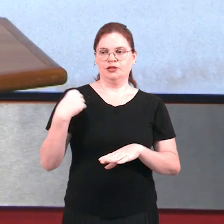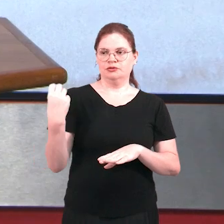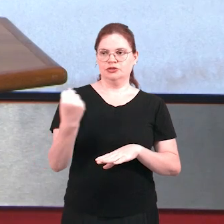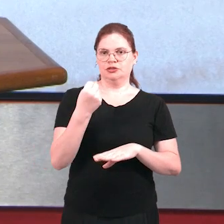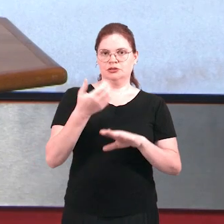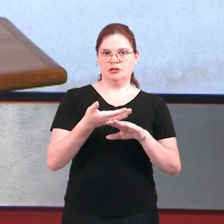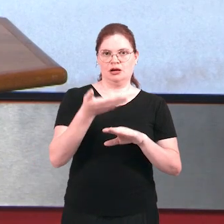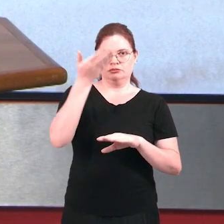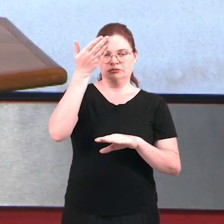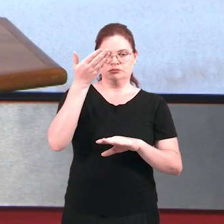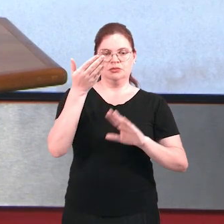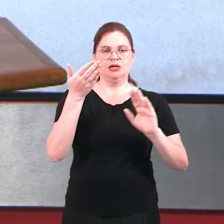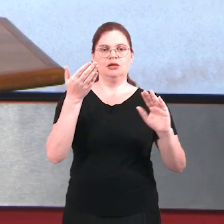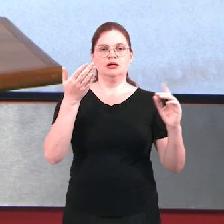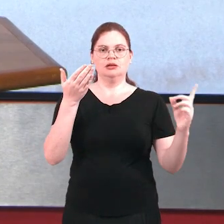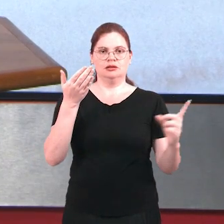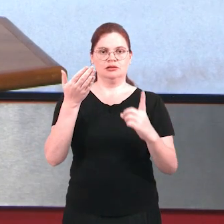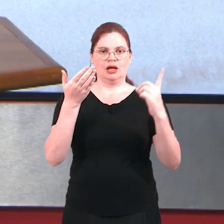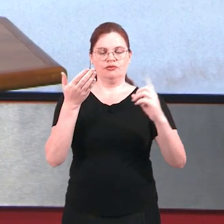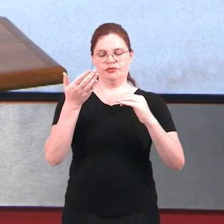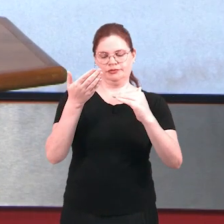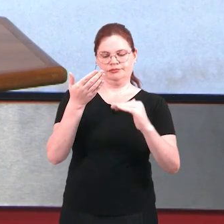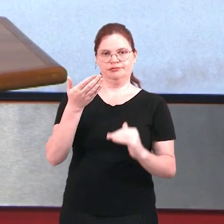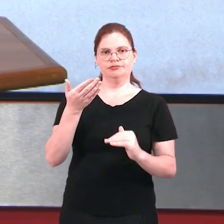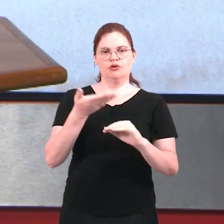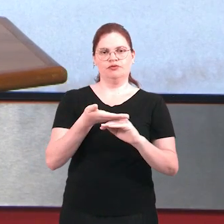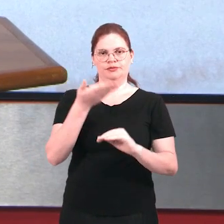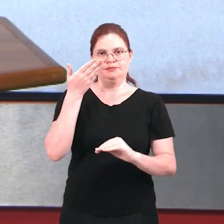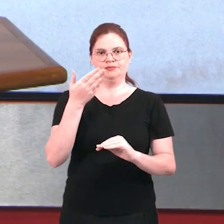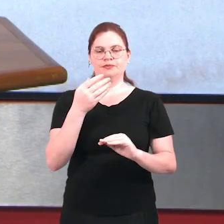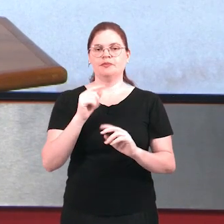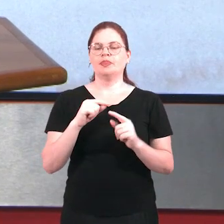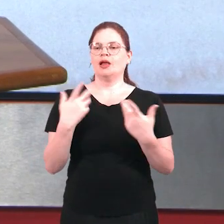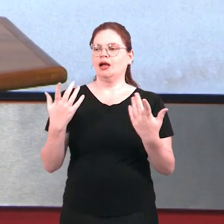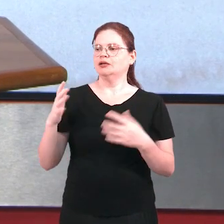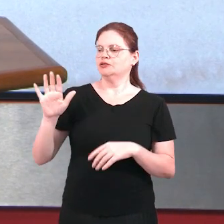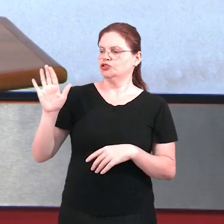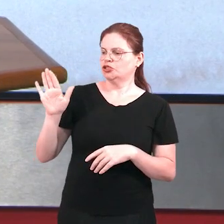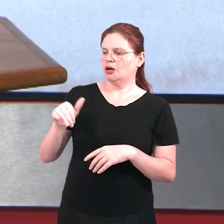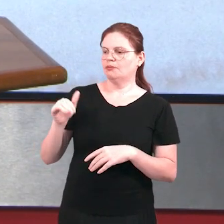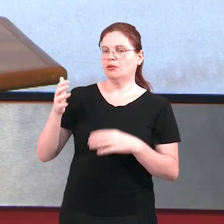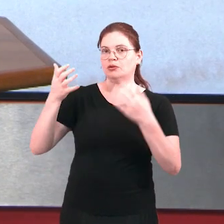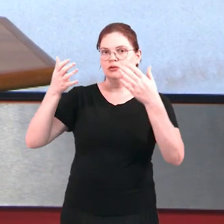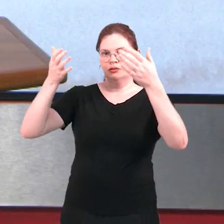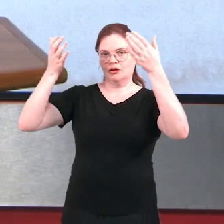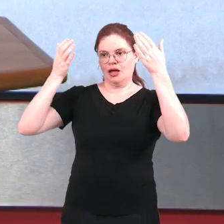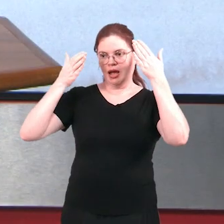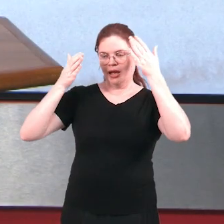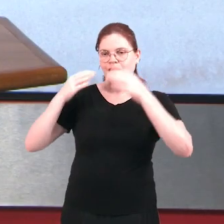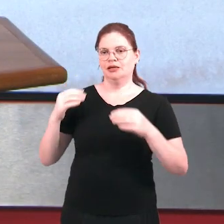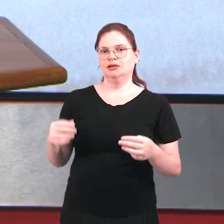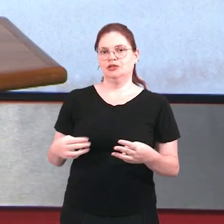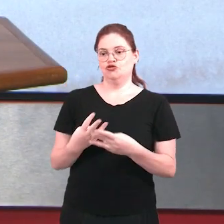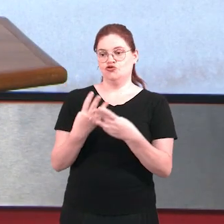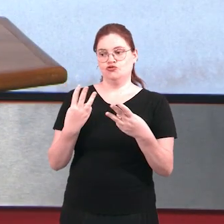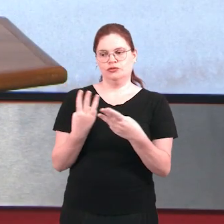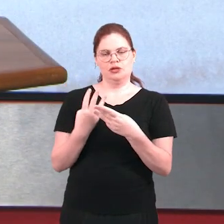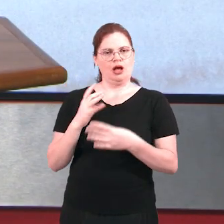e Davi. Inicialmente, Davi foi aclamado rei apenas da tribo de